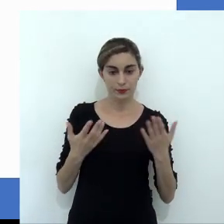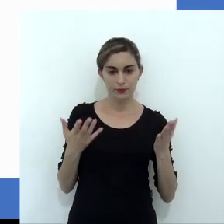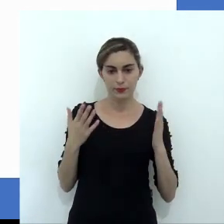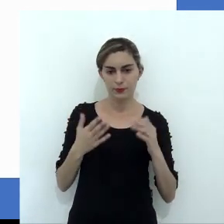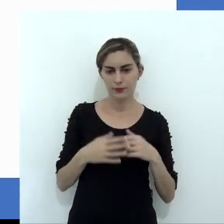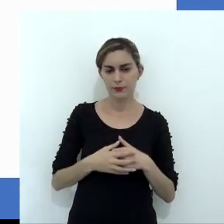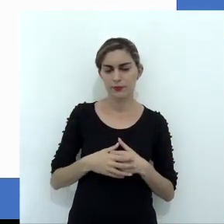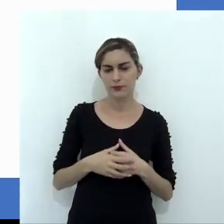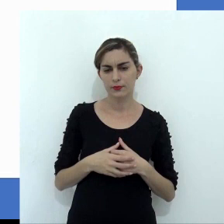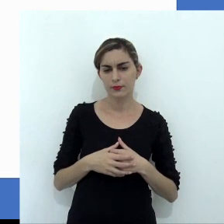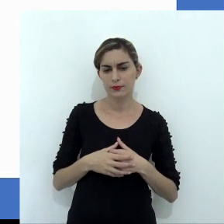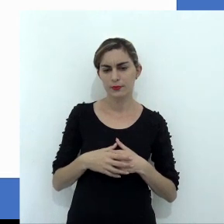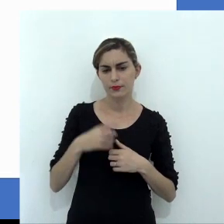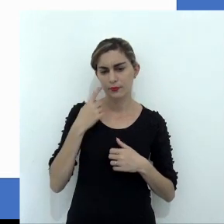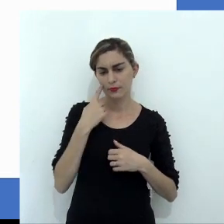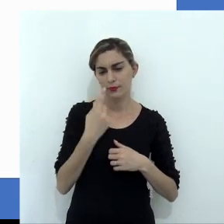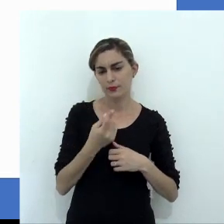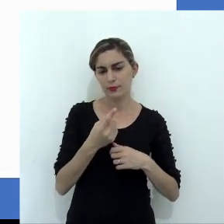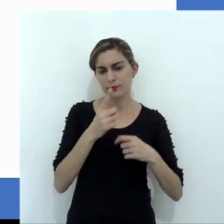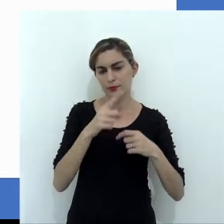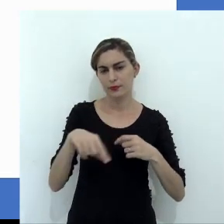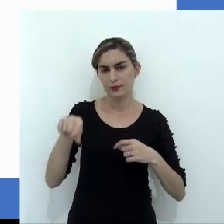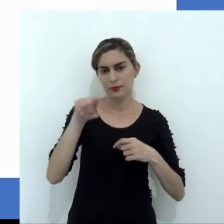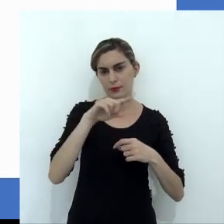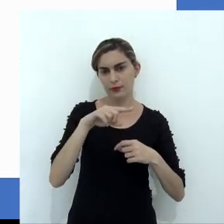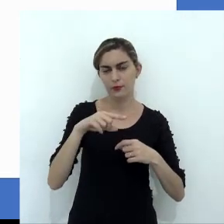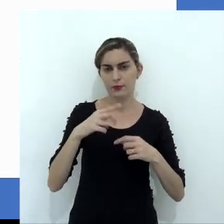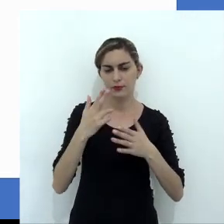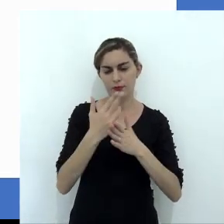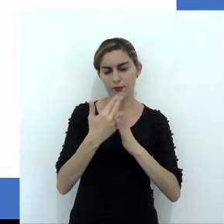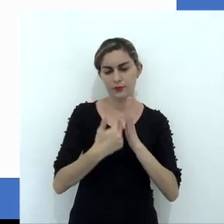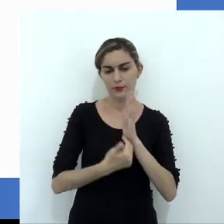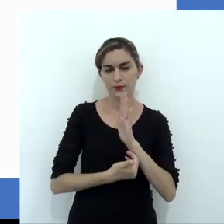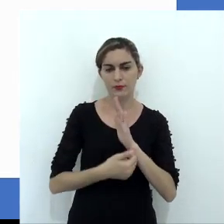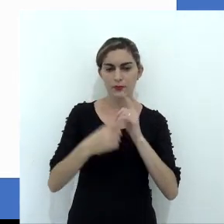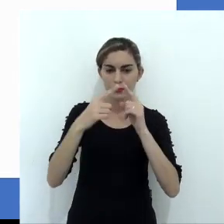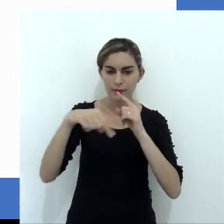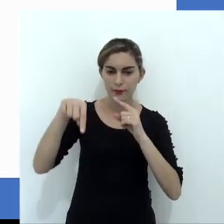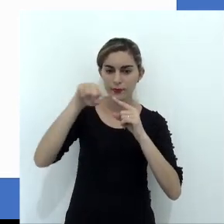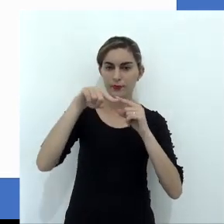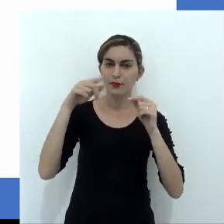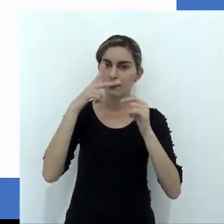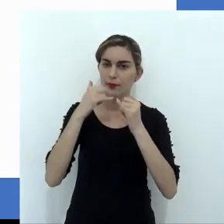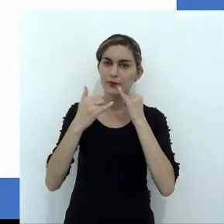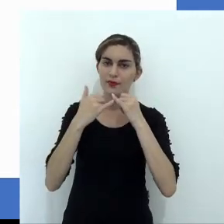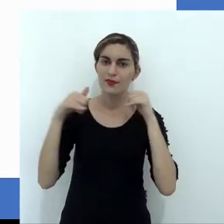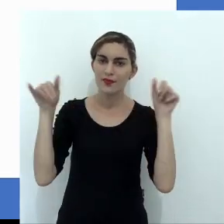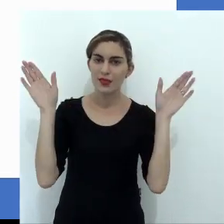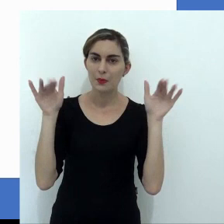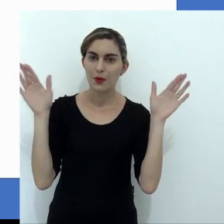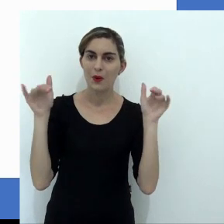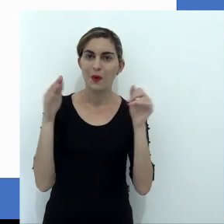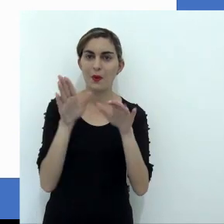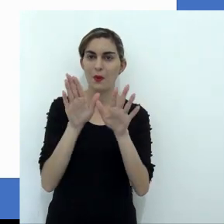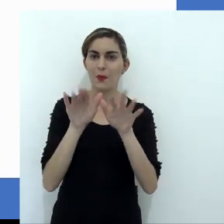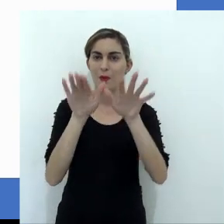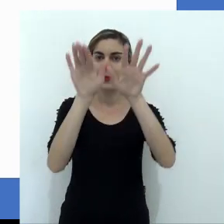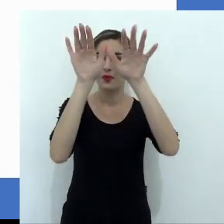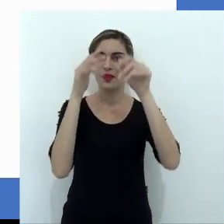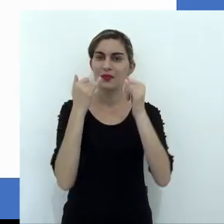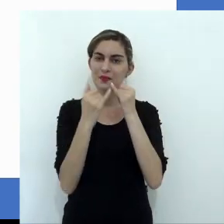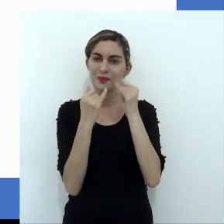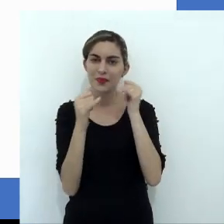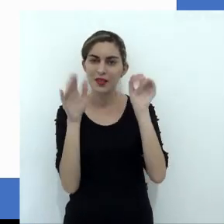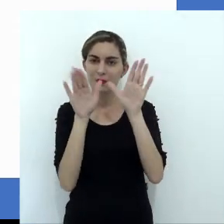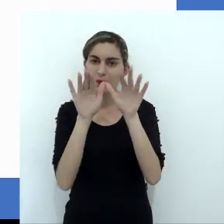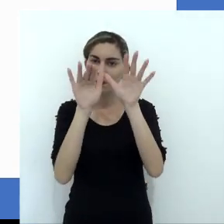Vamos lá aqui, ó. É como se eu estivesse desenhando uma borboletinha aqui, ó. A gente faz uma asinha, depois a